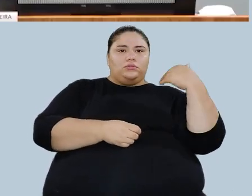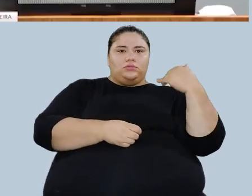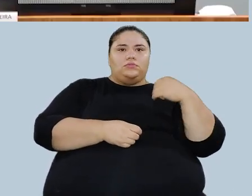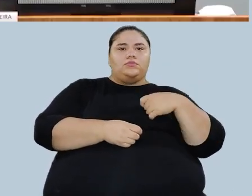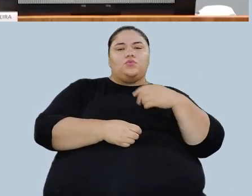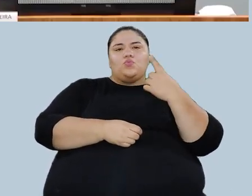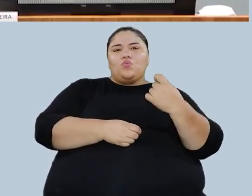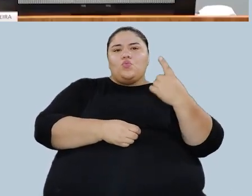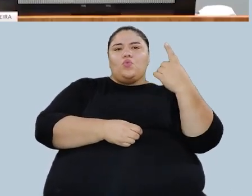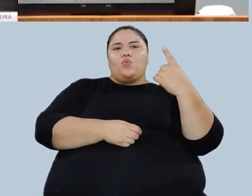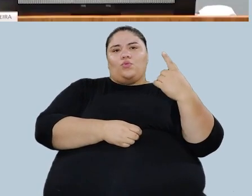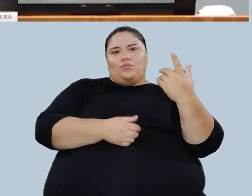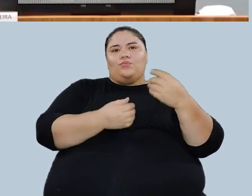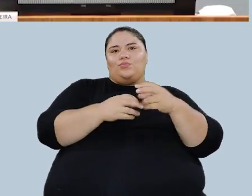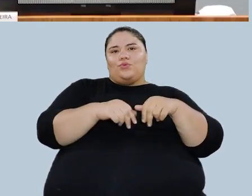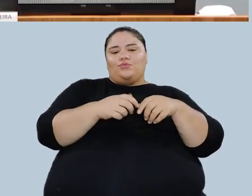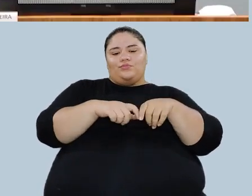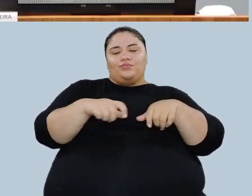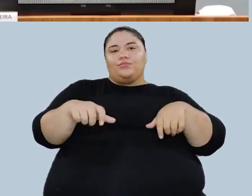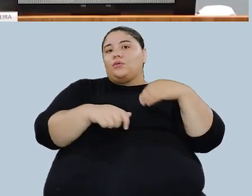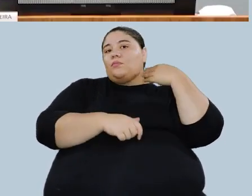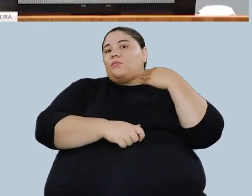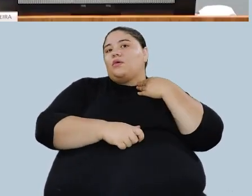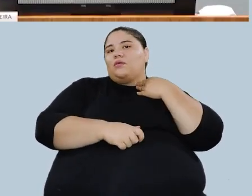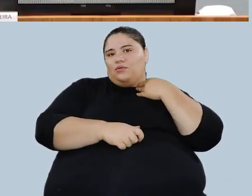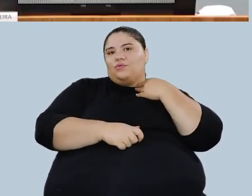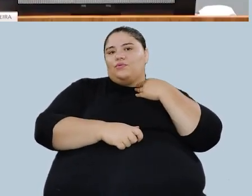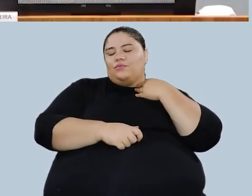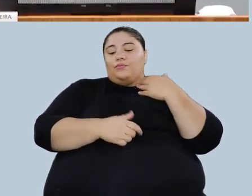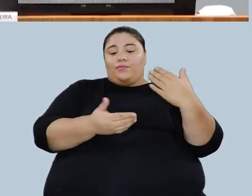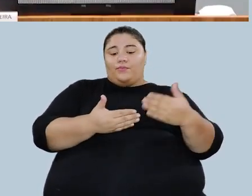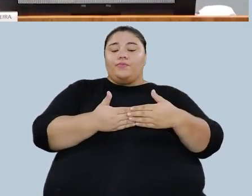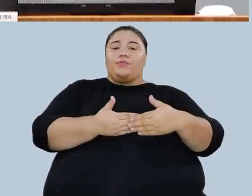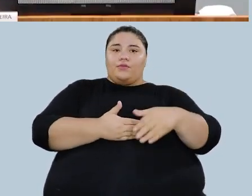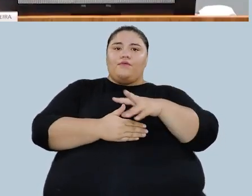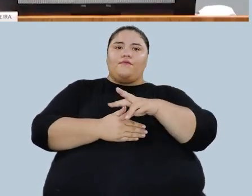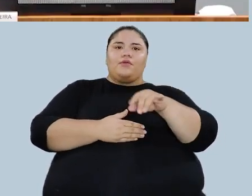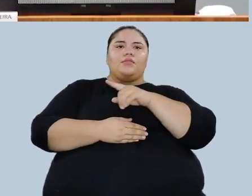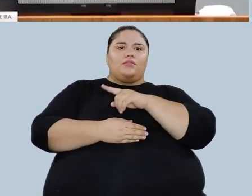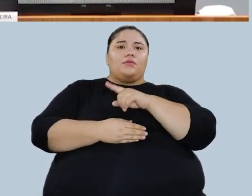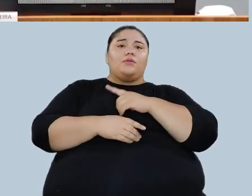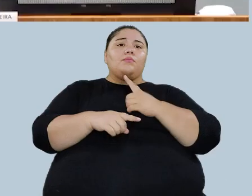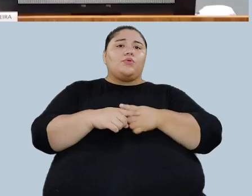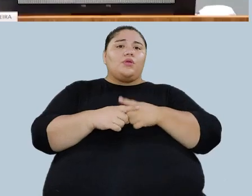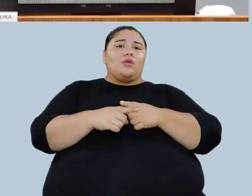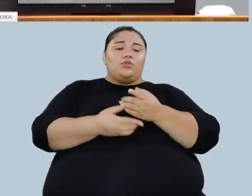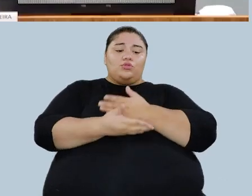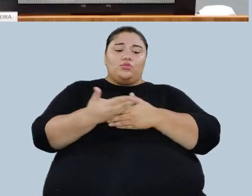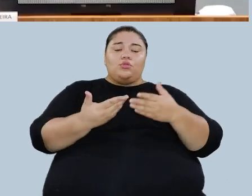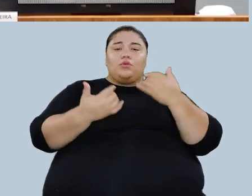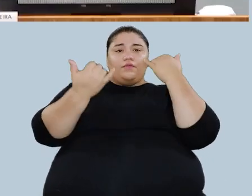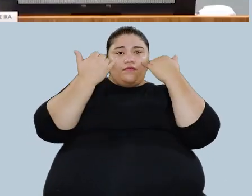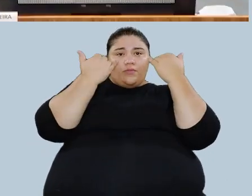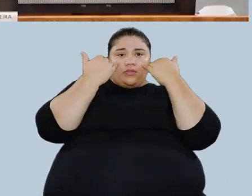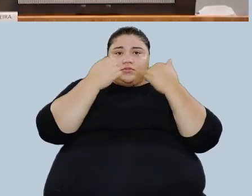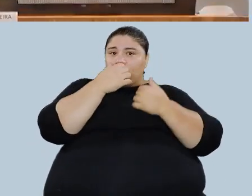feitas unicamente com base nos extratos das contas bancárias. E isso vai acontecer agora com muita frequência, porque as trocas de informações